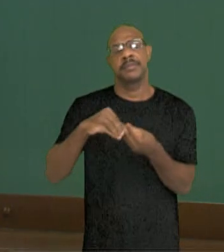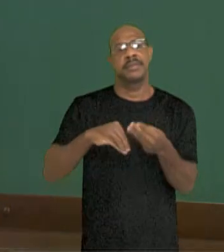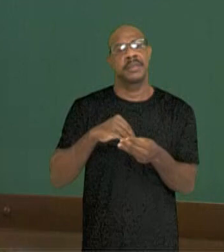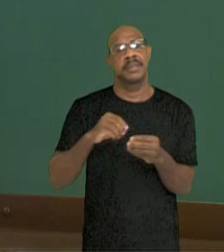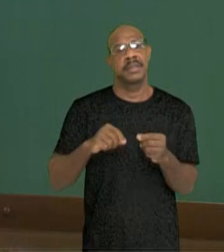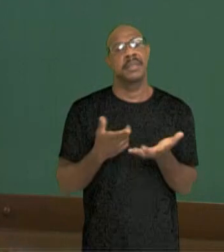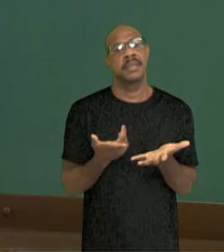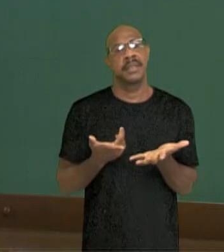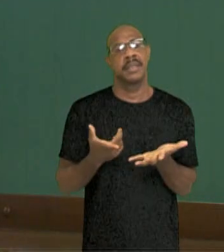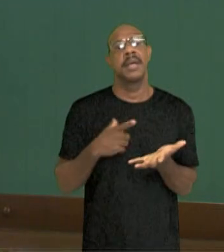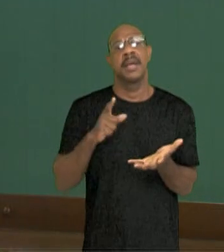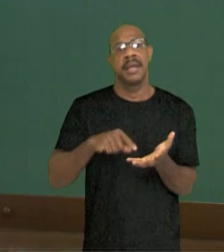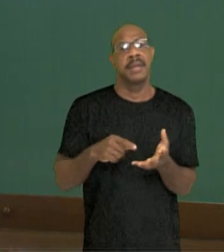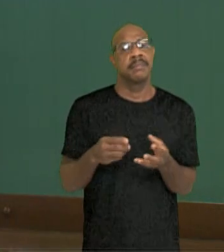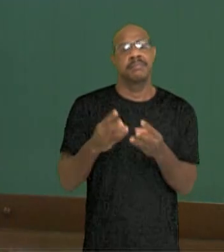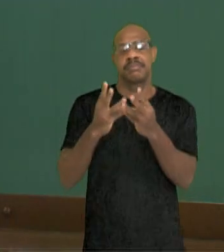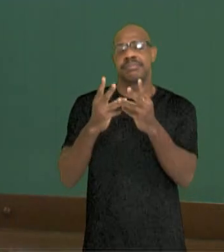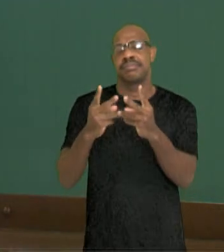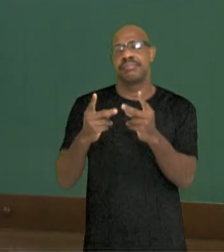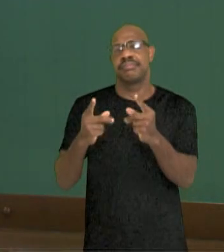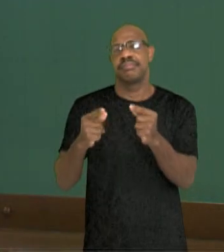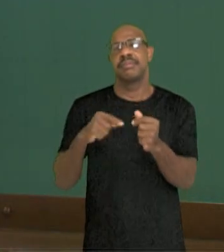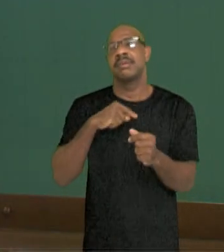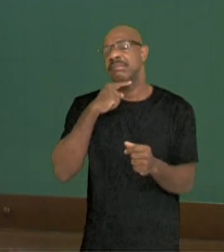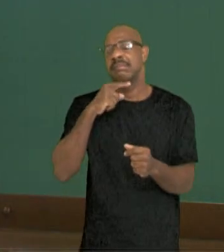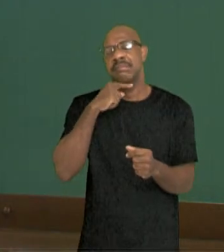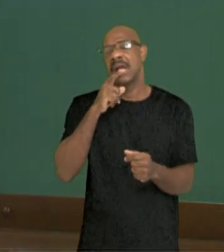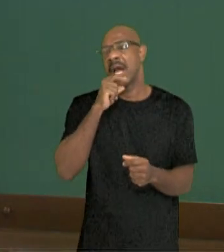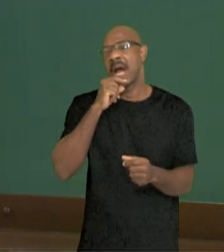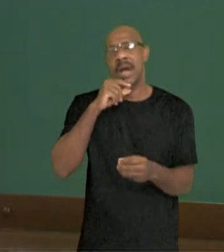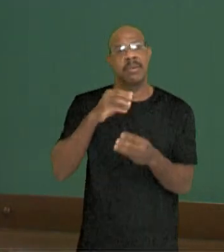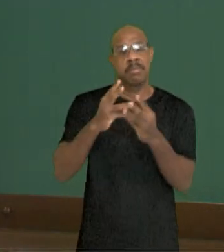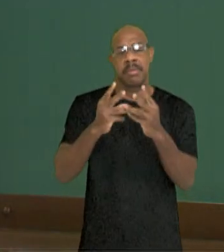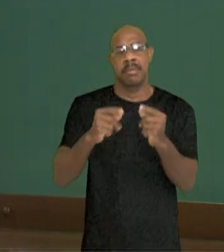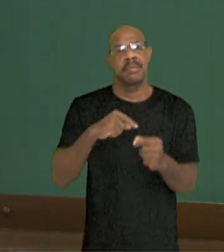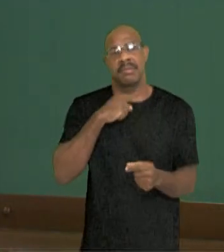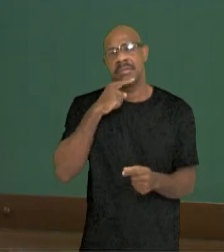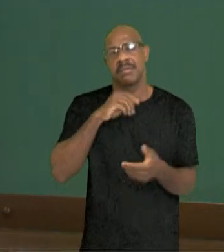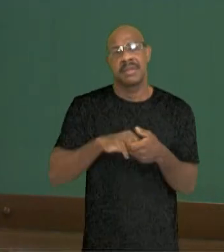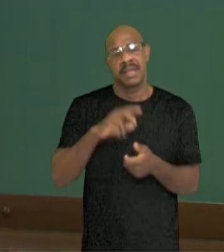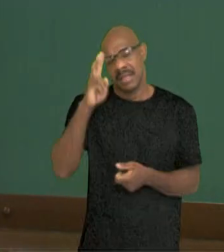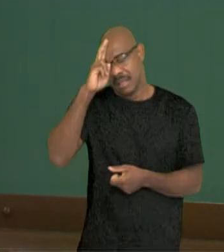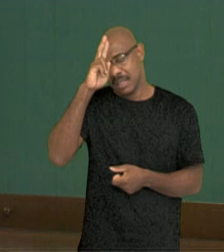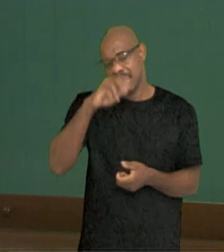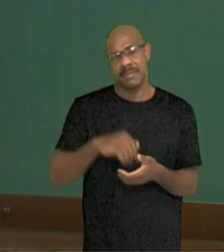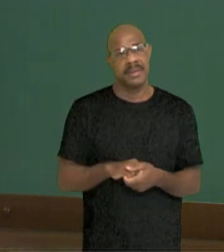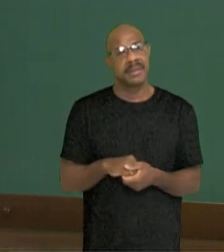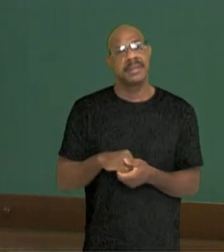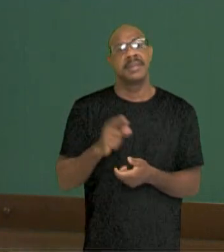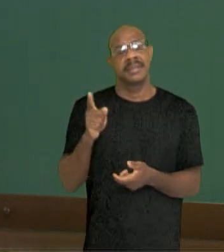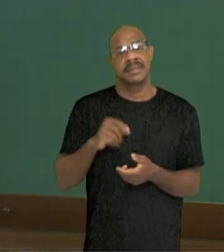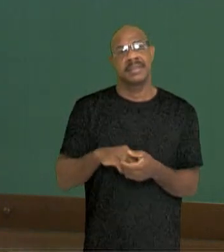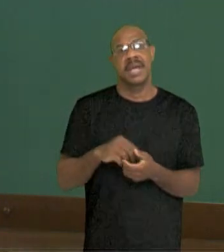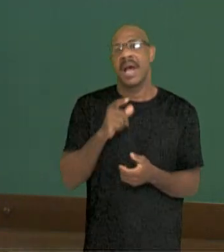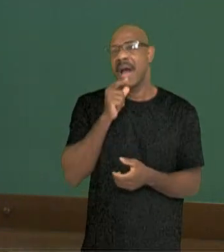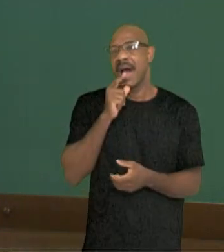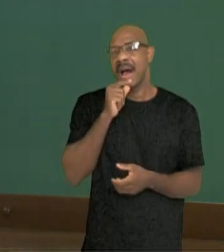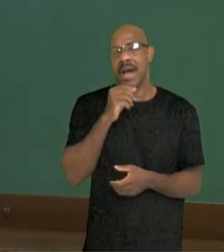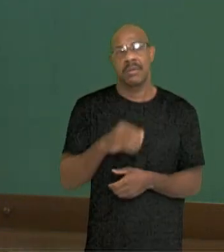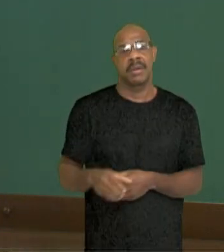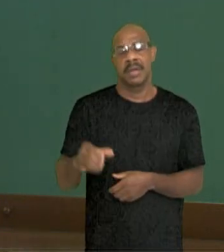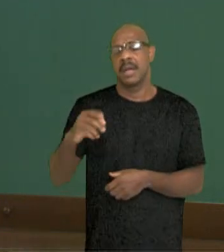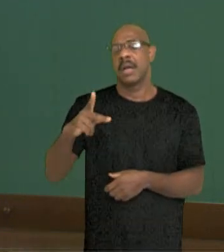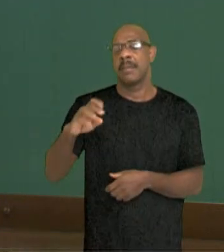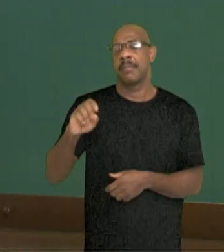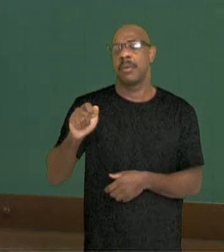são insolúveis em água. Lembra que eu havia dito que a água ela é polar,